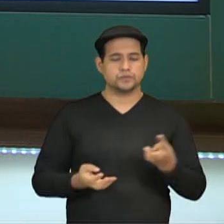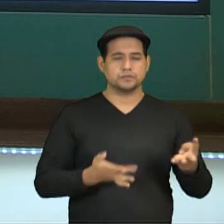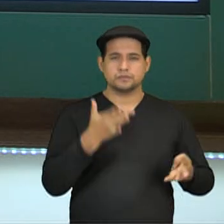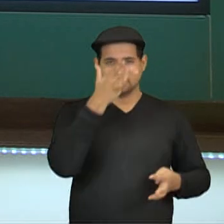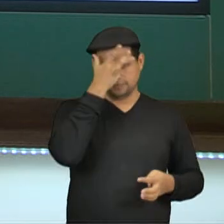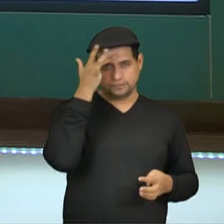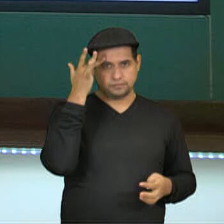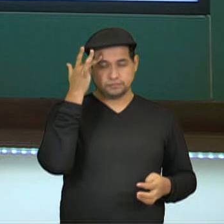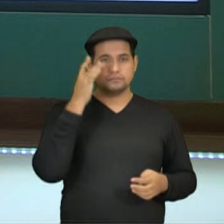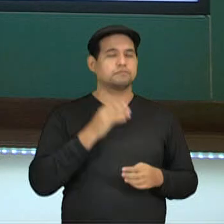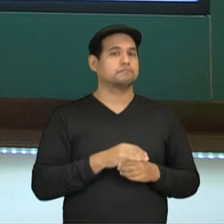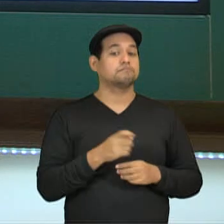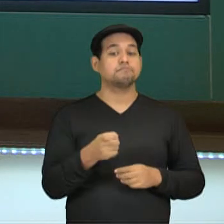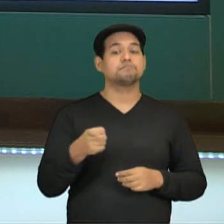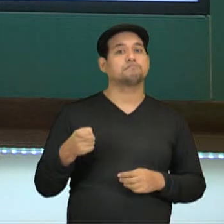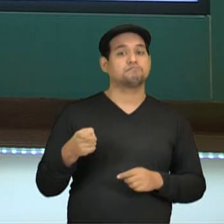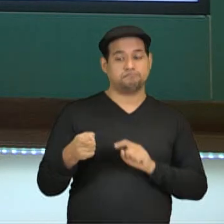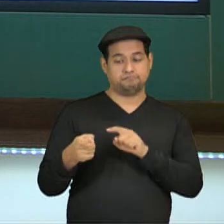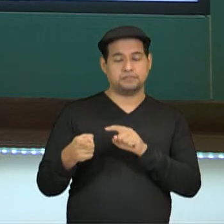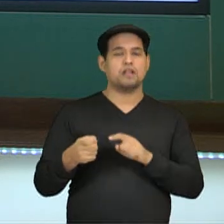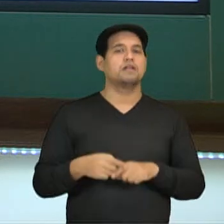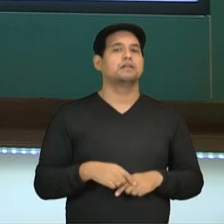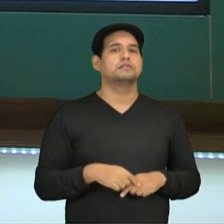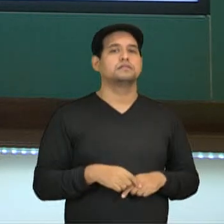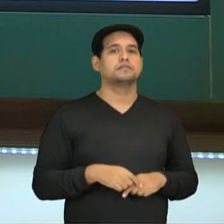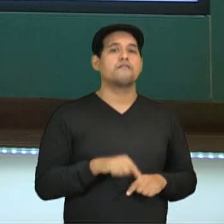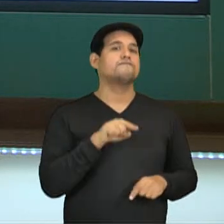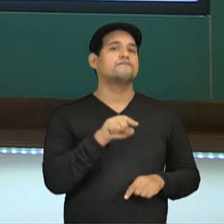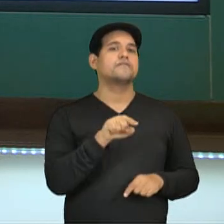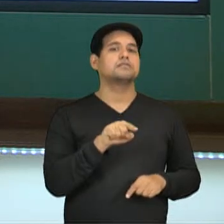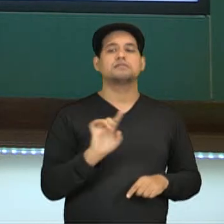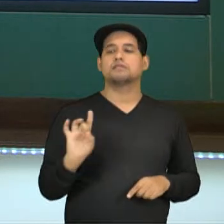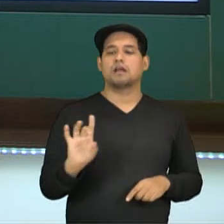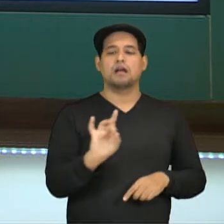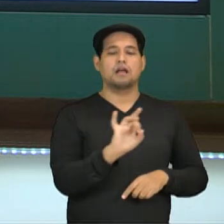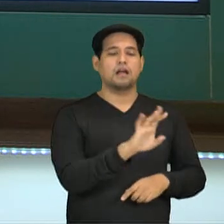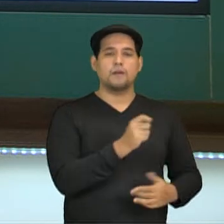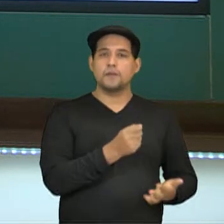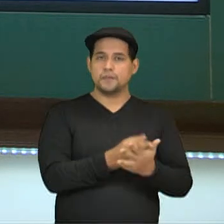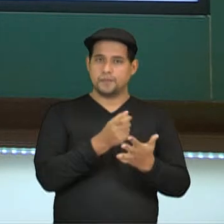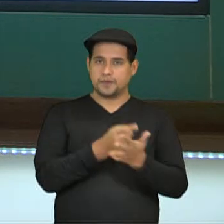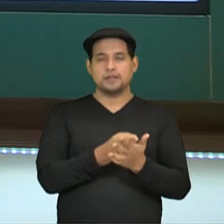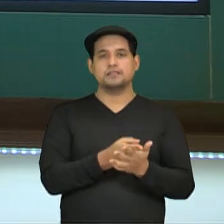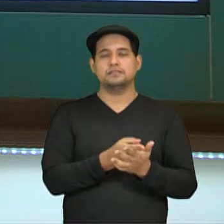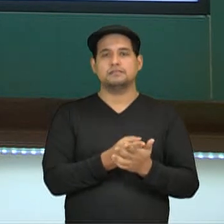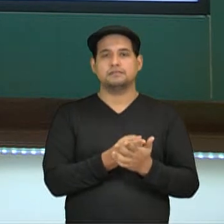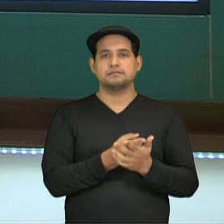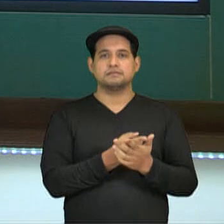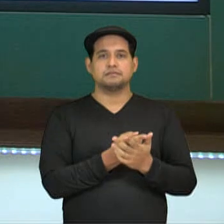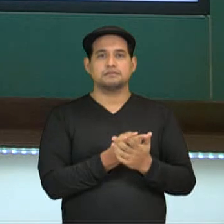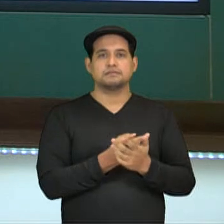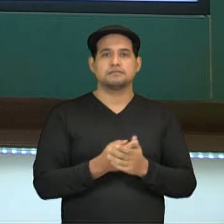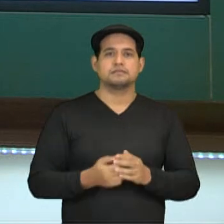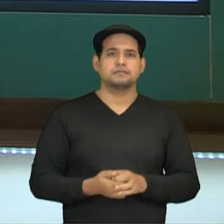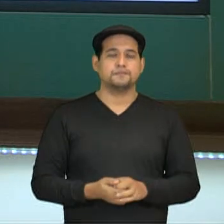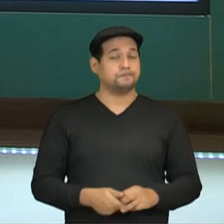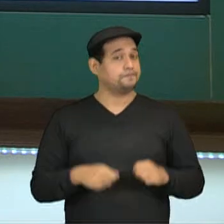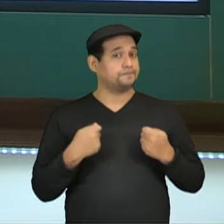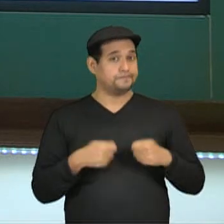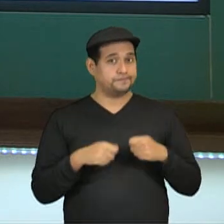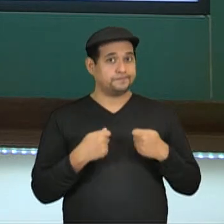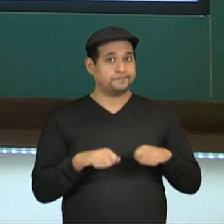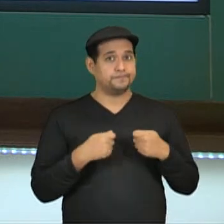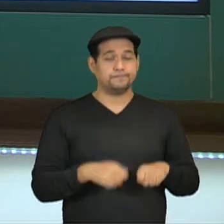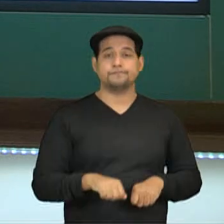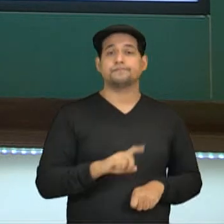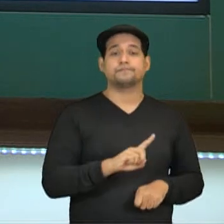moradores, X, vezes a quantidade que cada um vai pagar, D, tem que dar